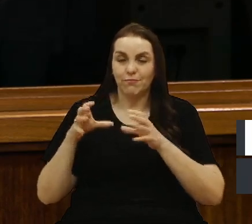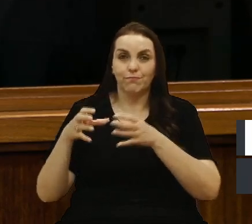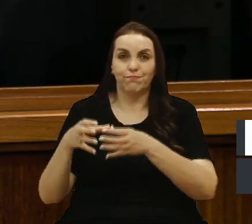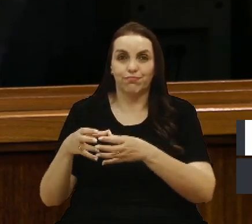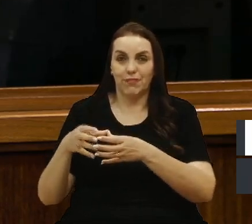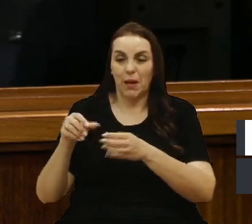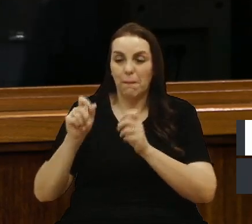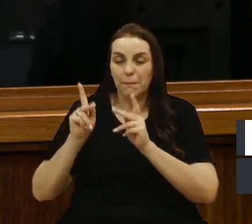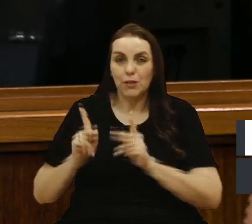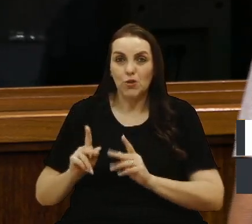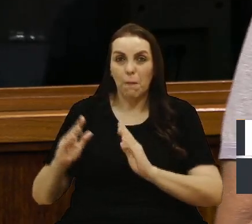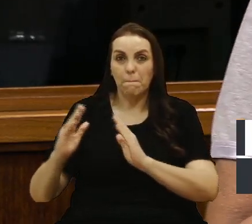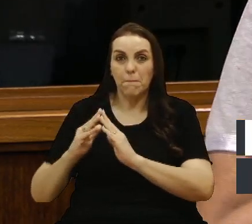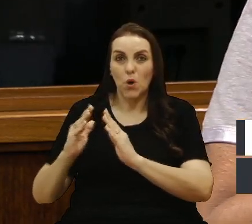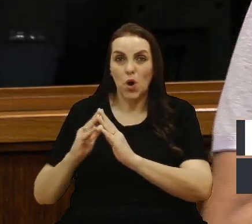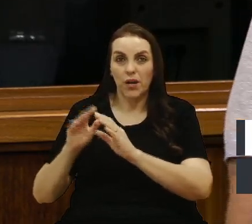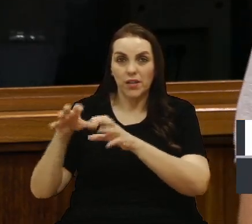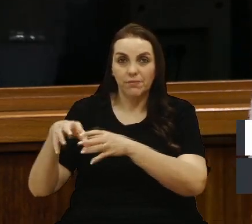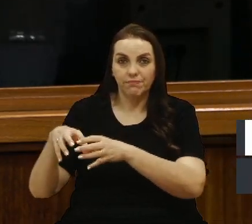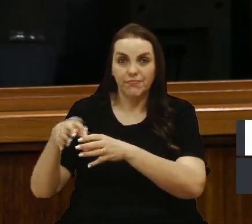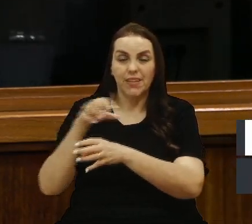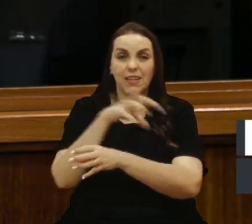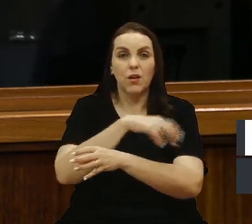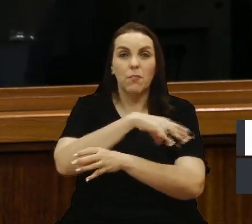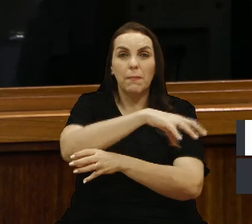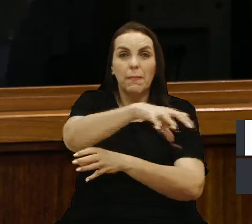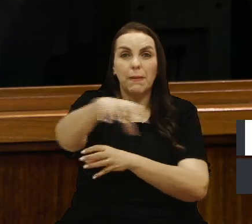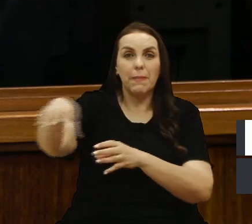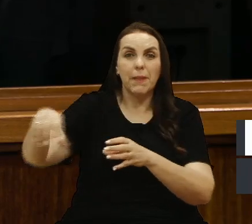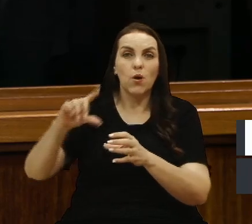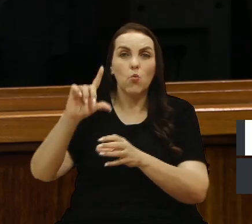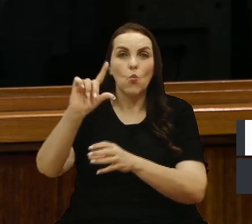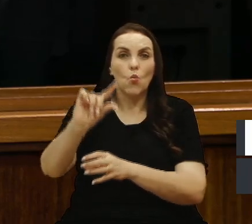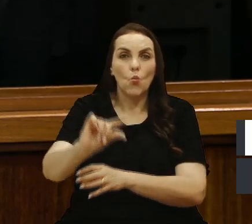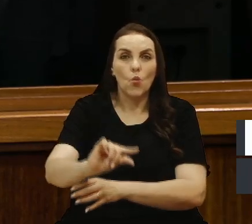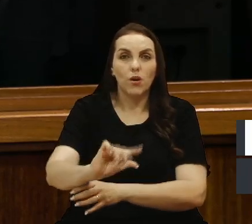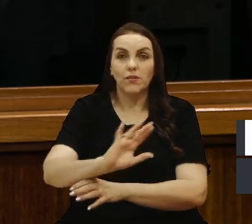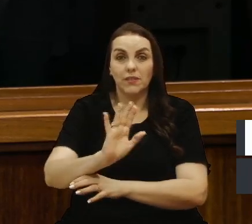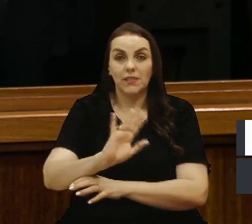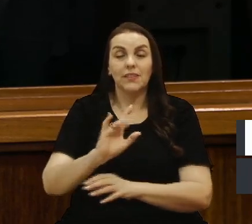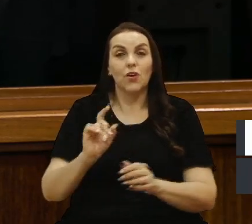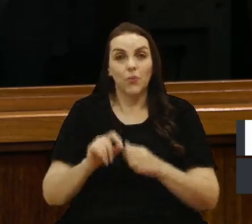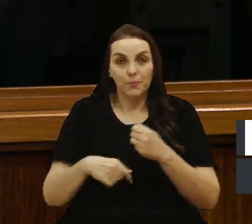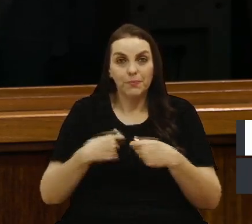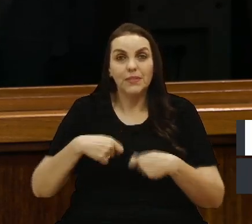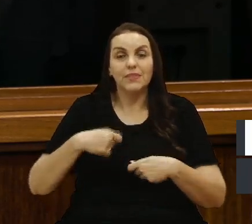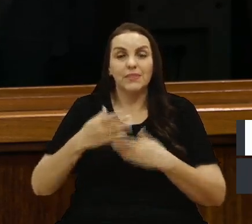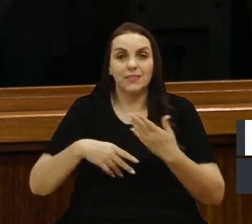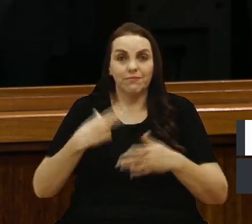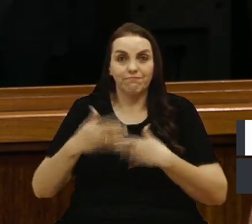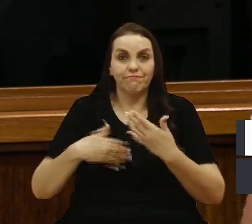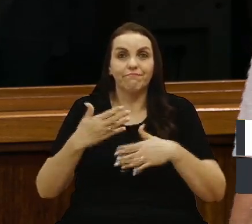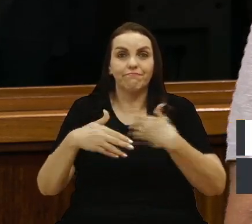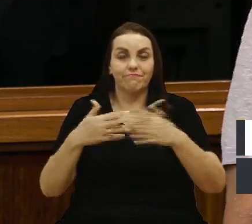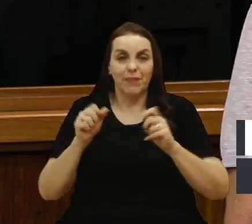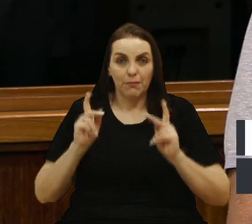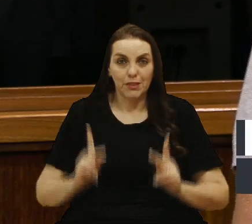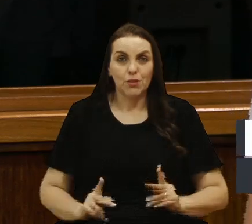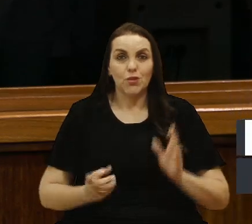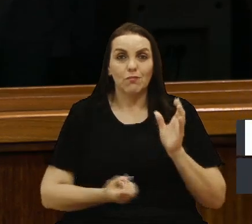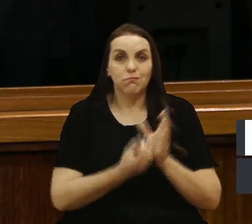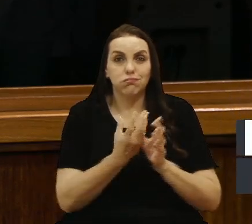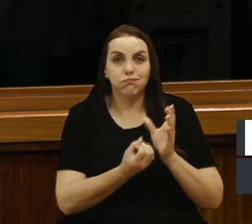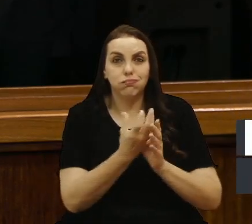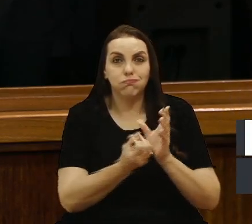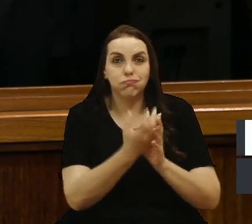demográfica das pessoas na área rural, porque isso é que vai fazer com que a cidade, com que as pessoas também produzam